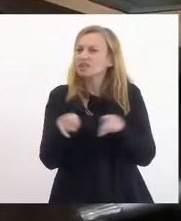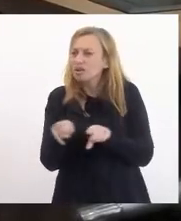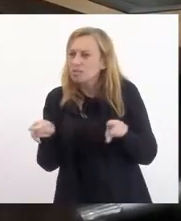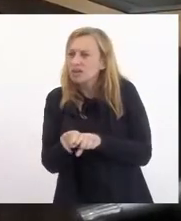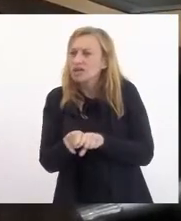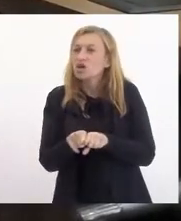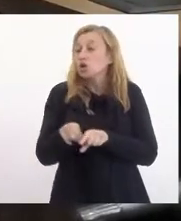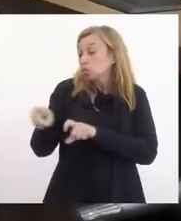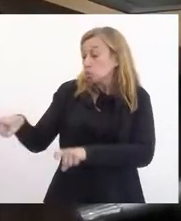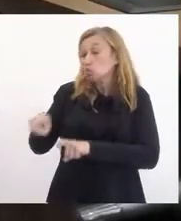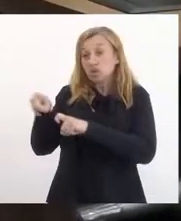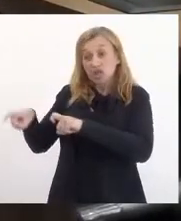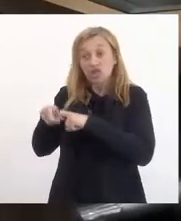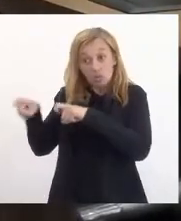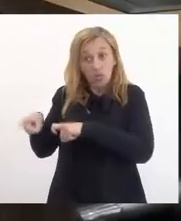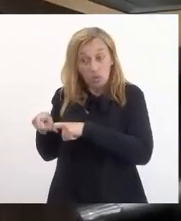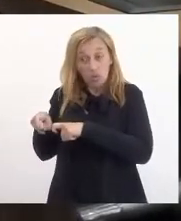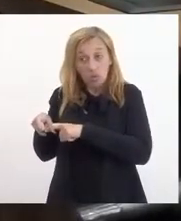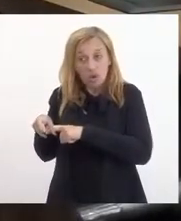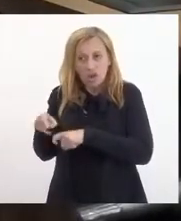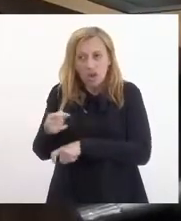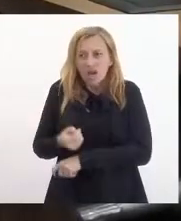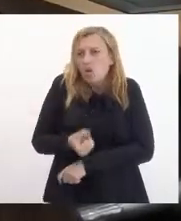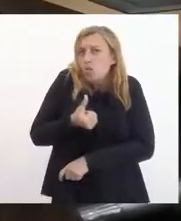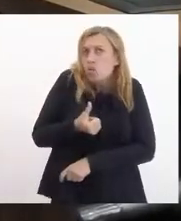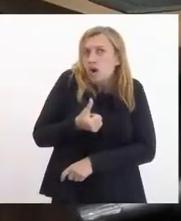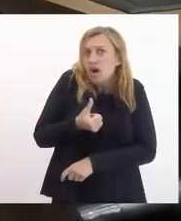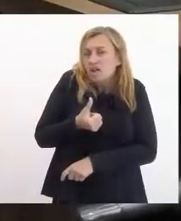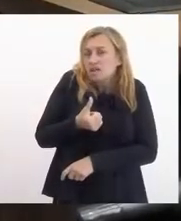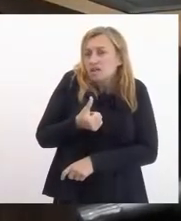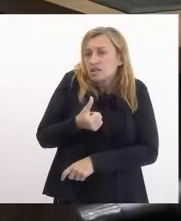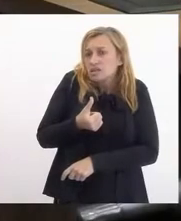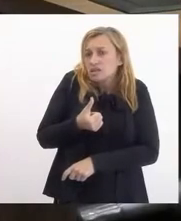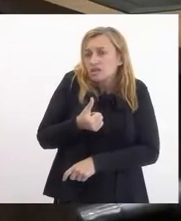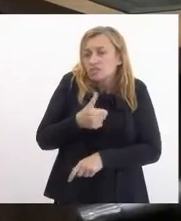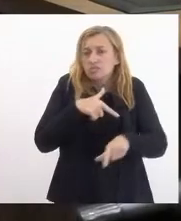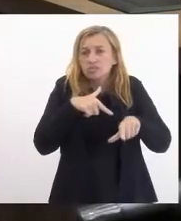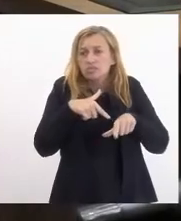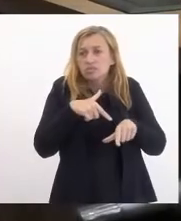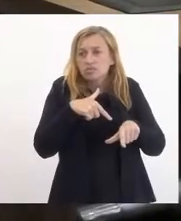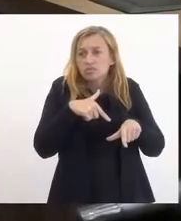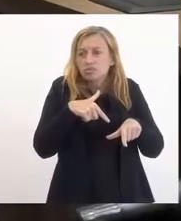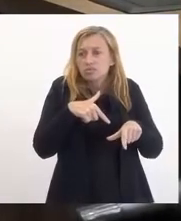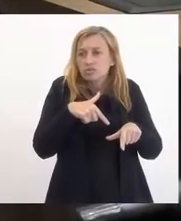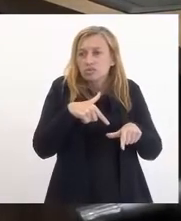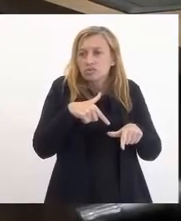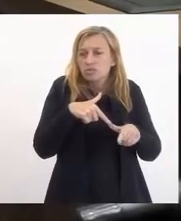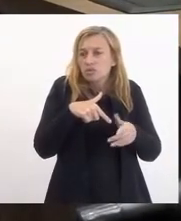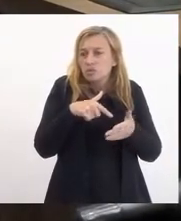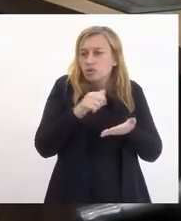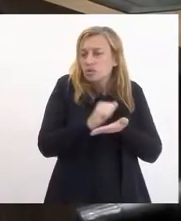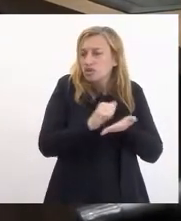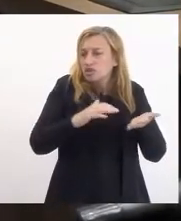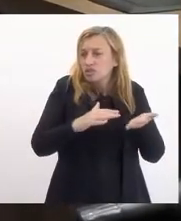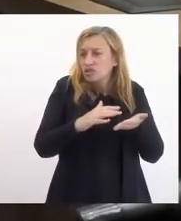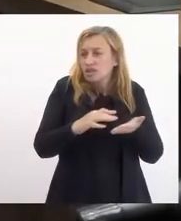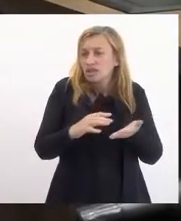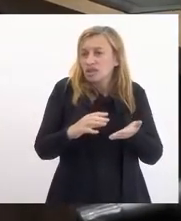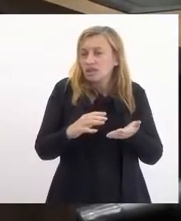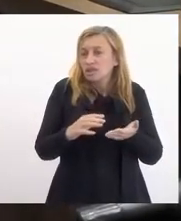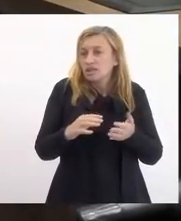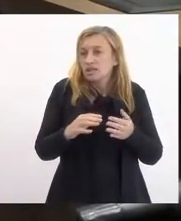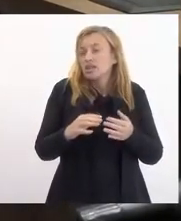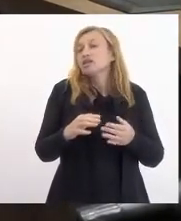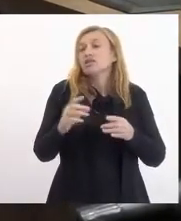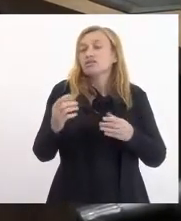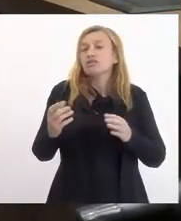No interior, é quase uma atividade sagrada dos finais de semana. Então, por isso,